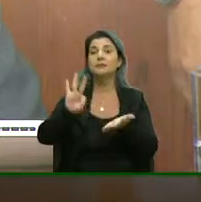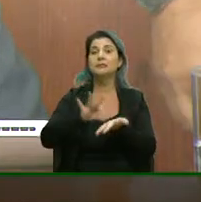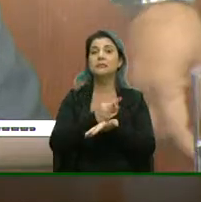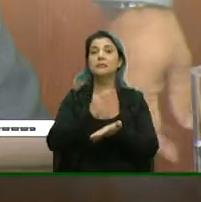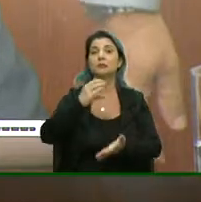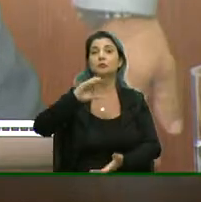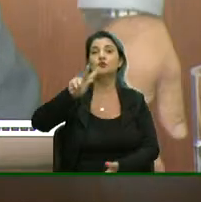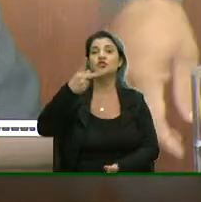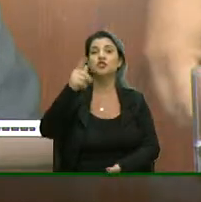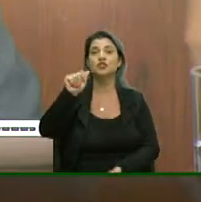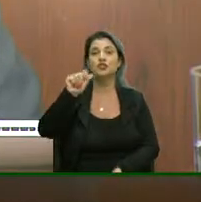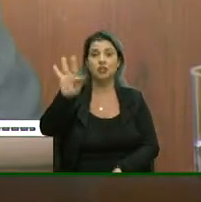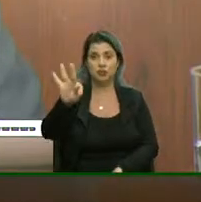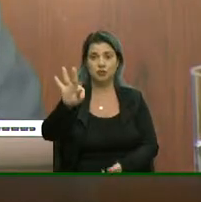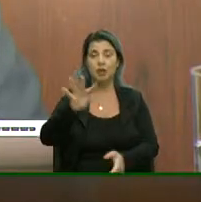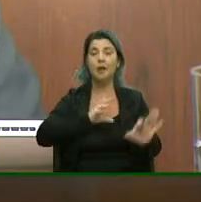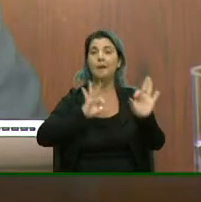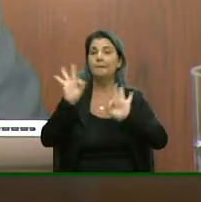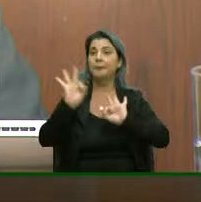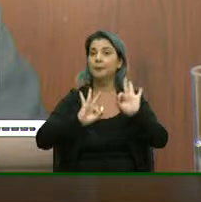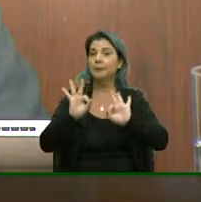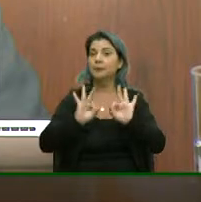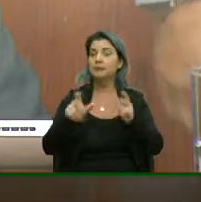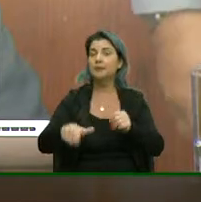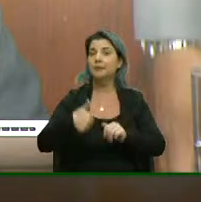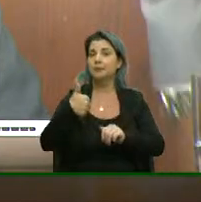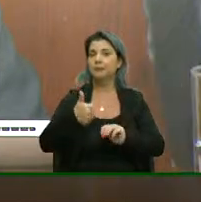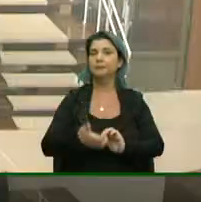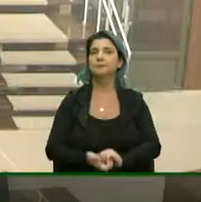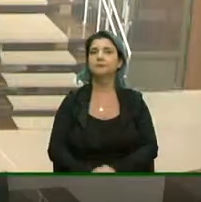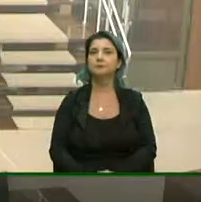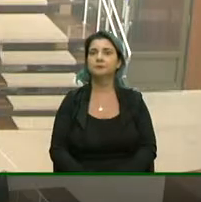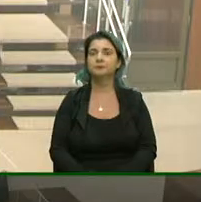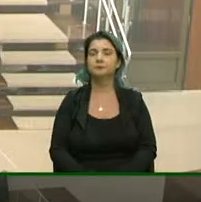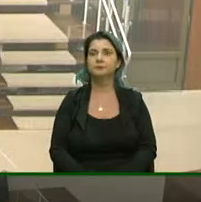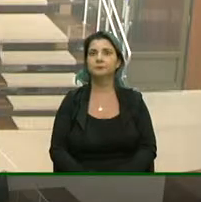os senhores aí para organizar melhor. Deputada Anne, inscrita.